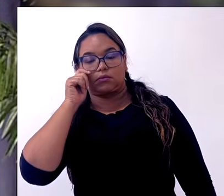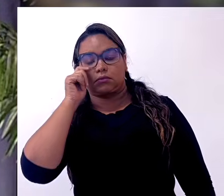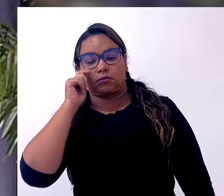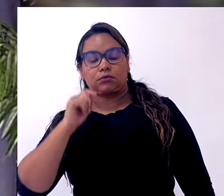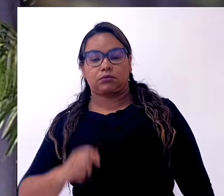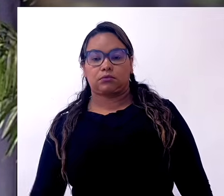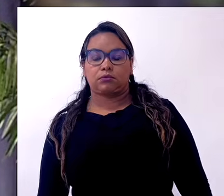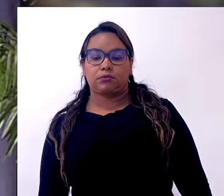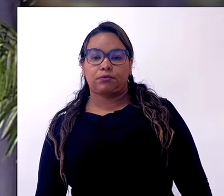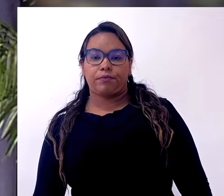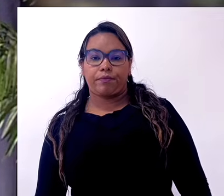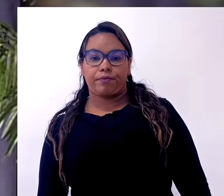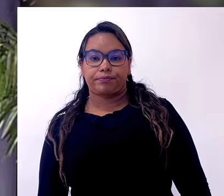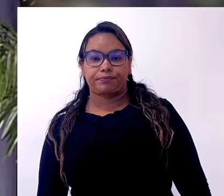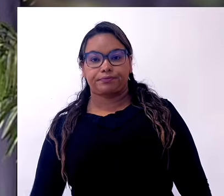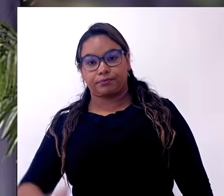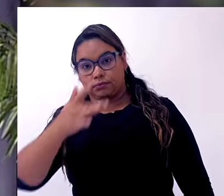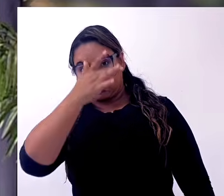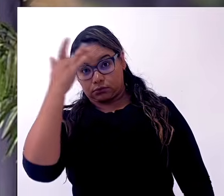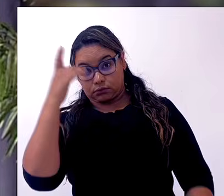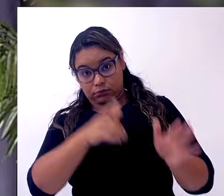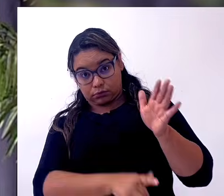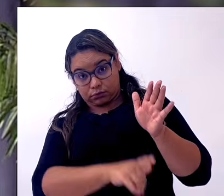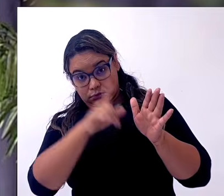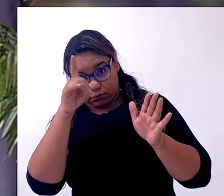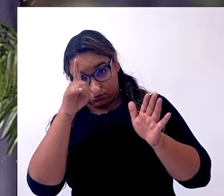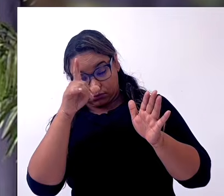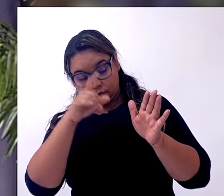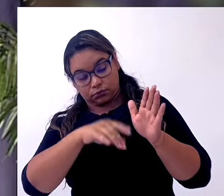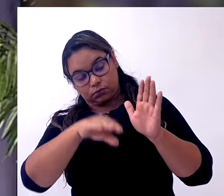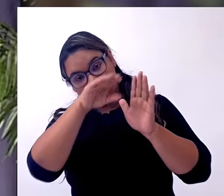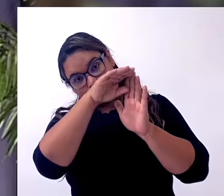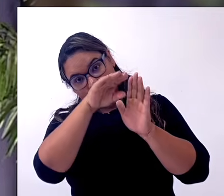Há buracos no chão, mas não tem nenhuma aeronave lá.